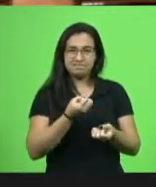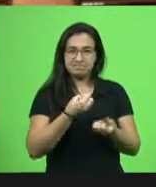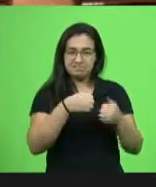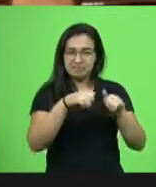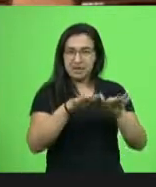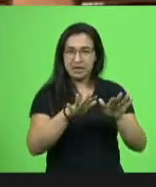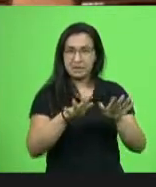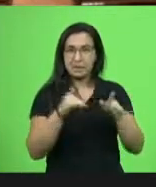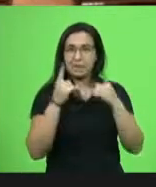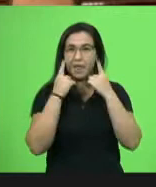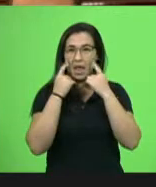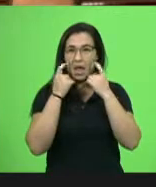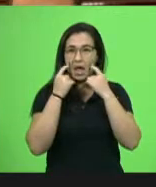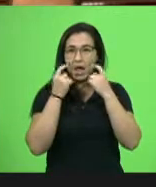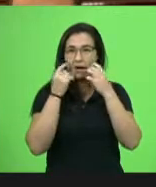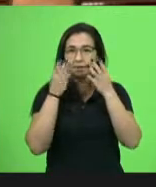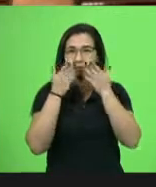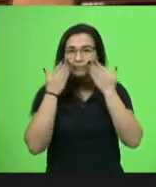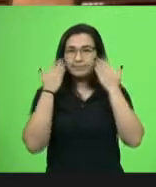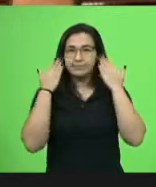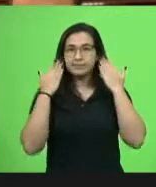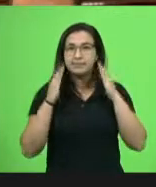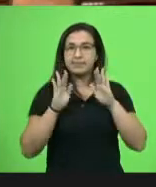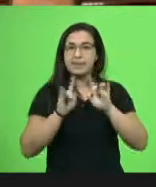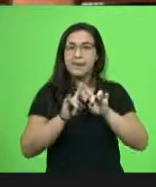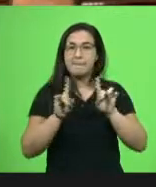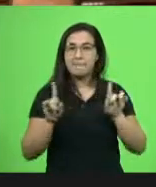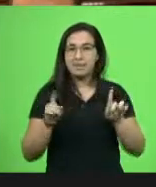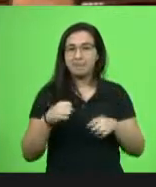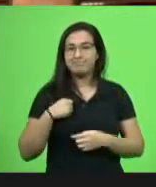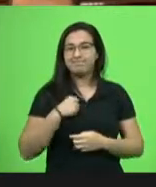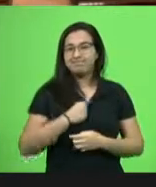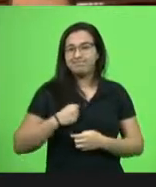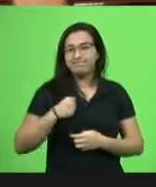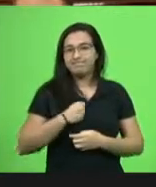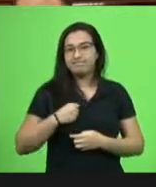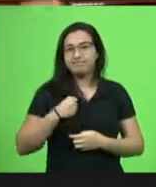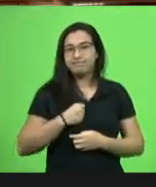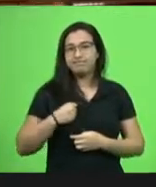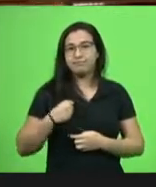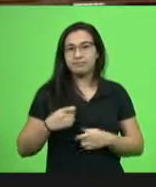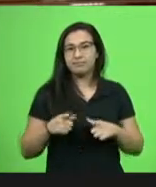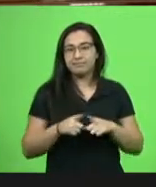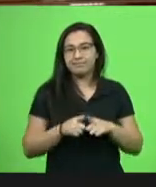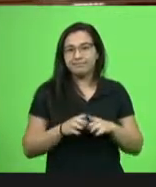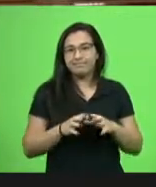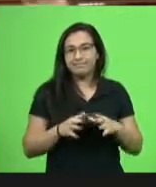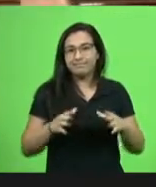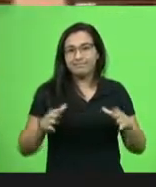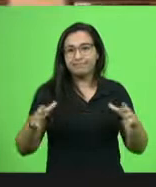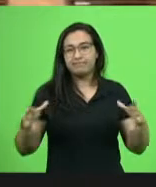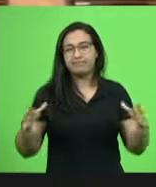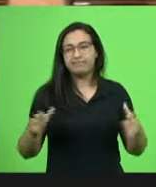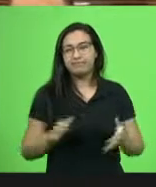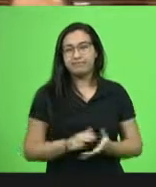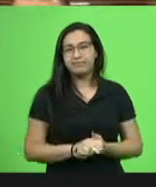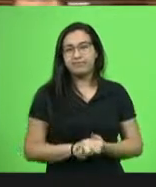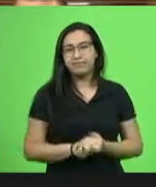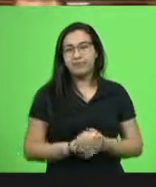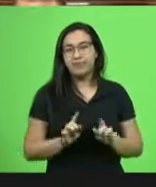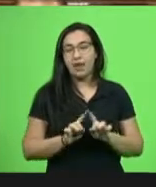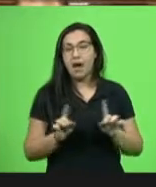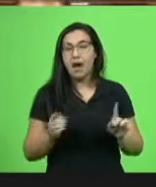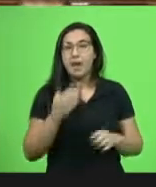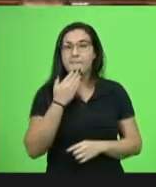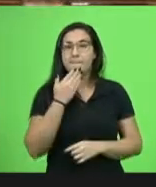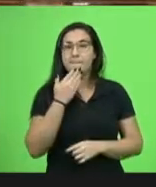As lágrimas vão secar, mas a saudade vai aumentar cada vez mais, sabe, deputado? Mas vamos pedir a Deus que nos dê